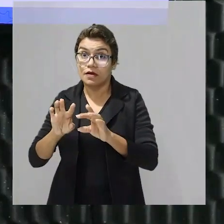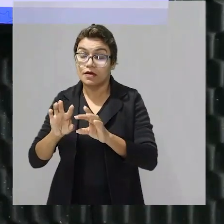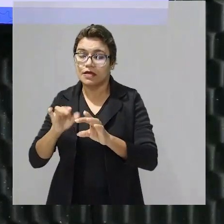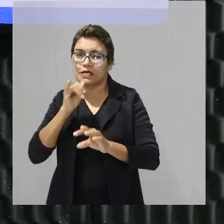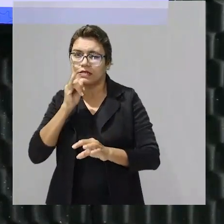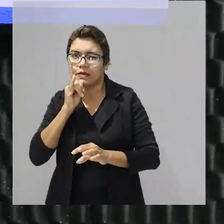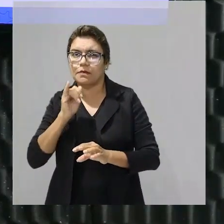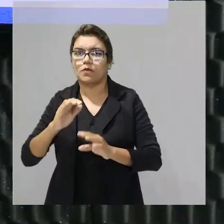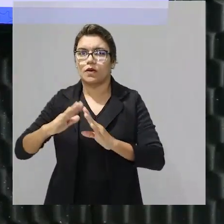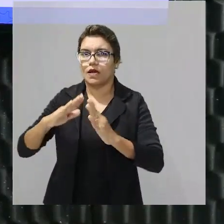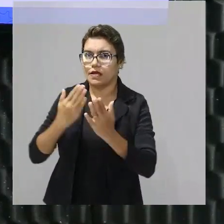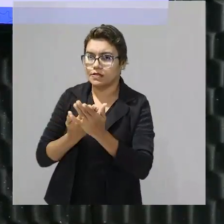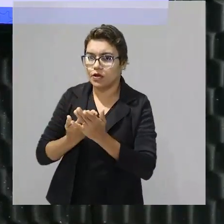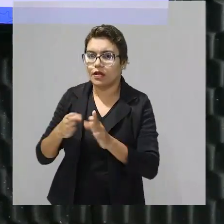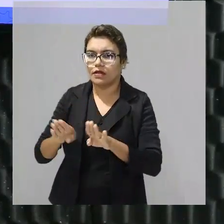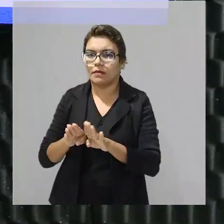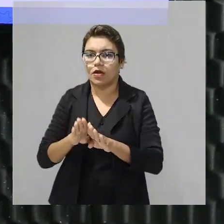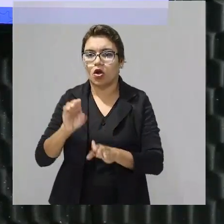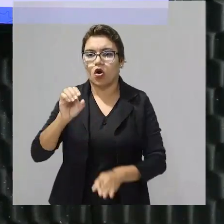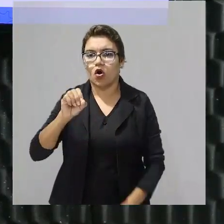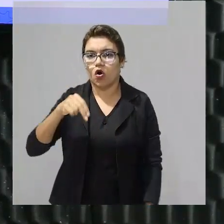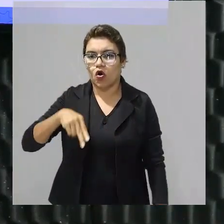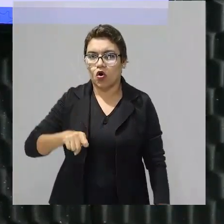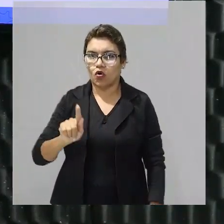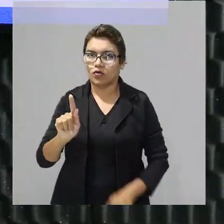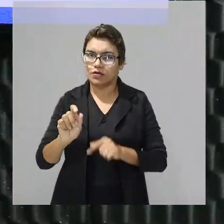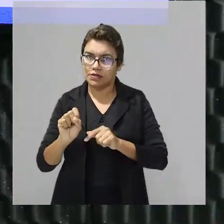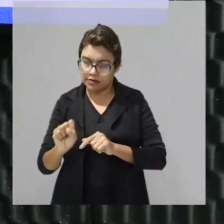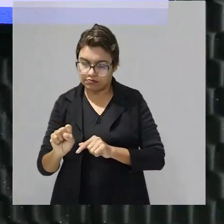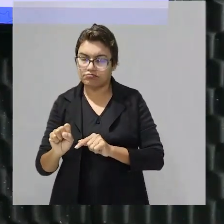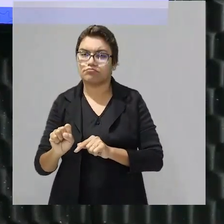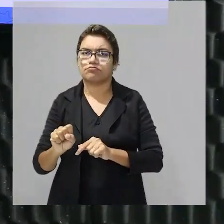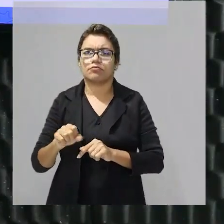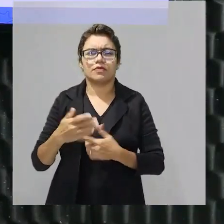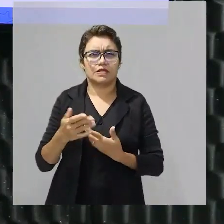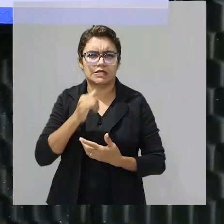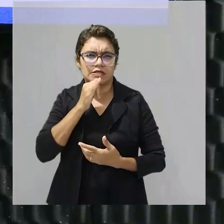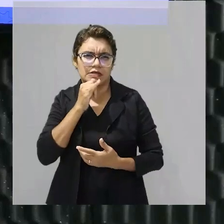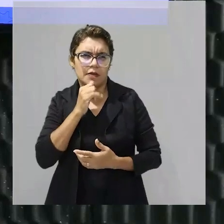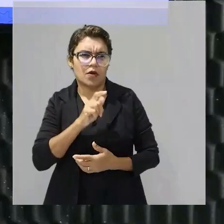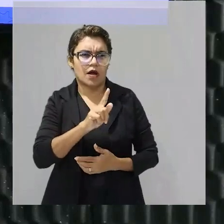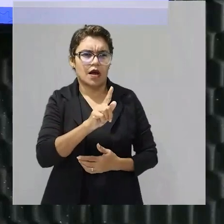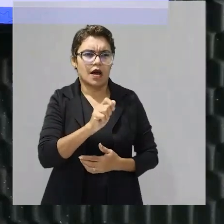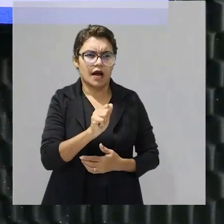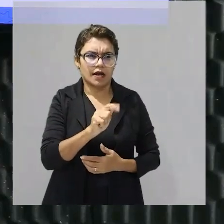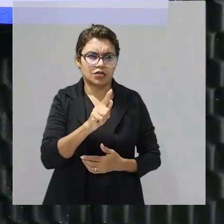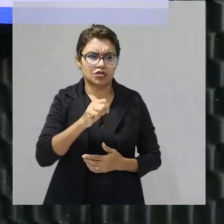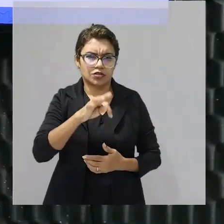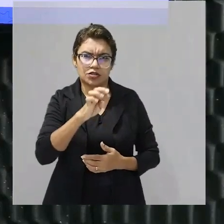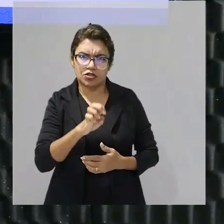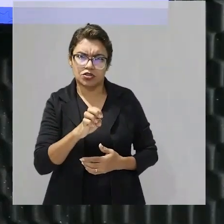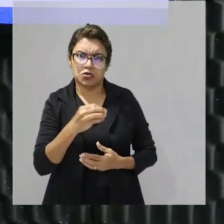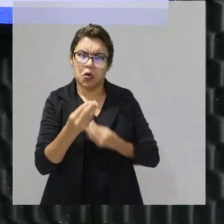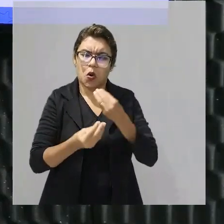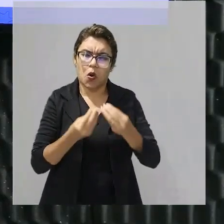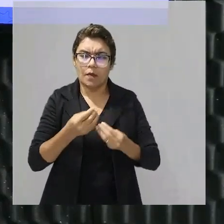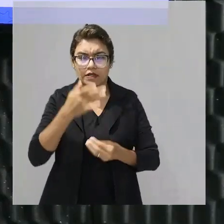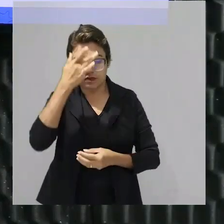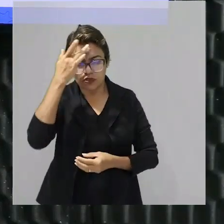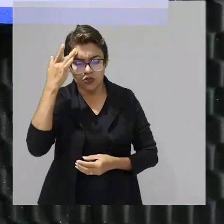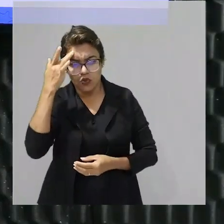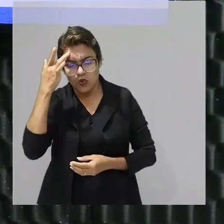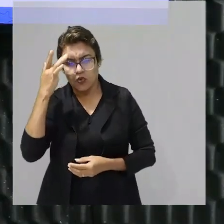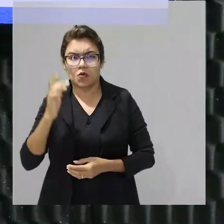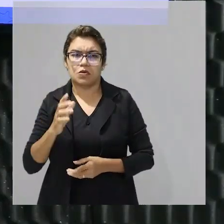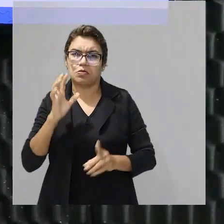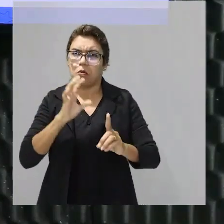O agente, depois de pensar na ação, você deve informar quem seria o responsável pelo seu planejamento